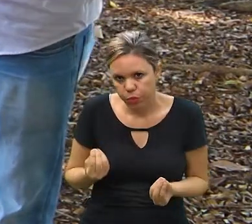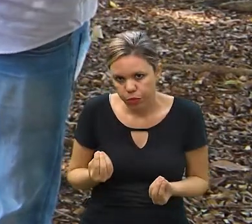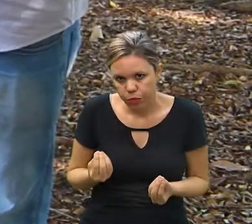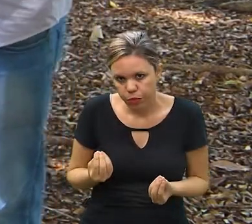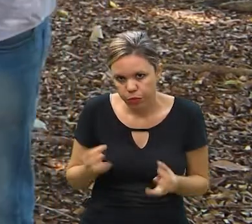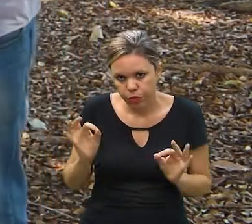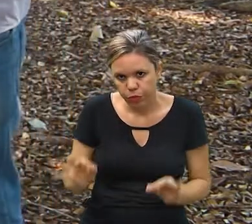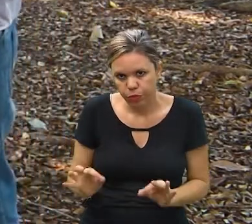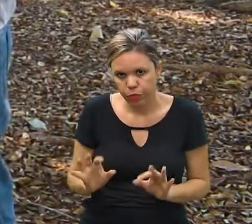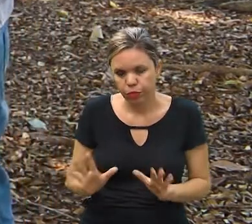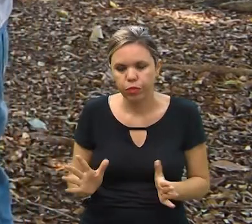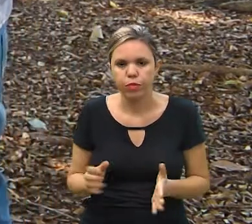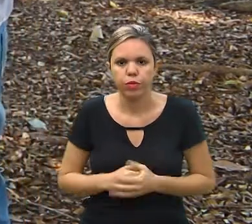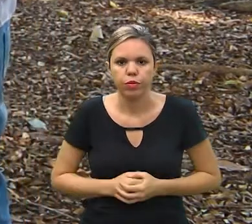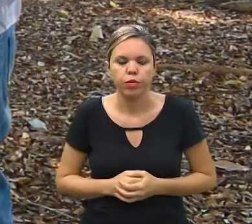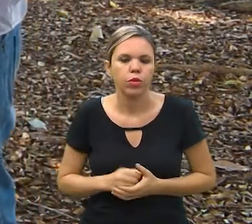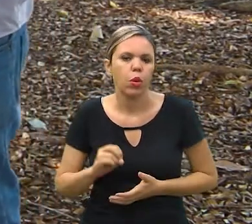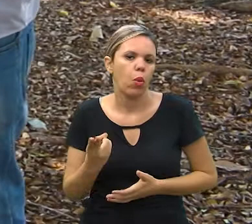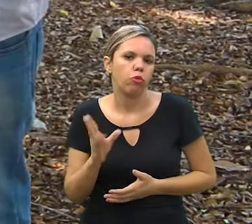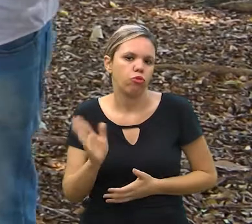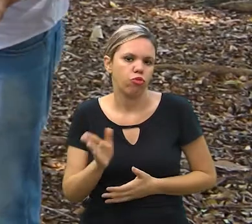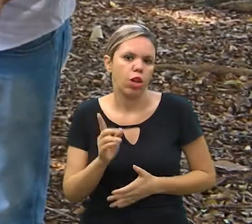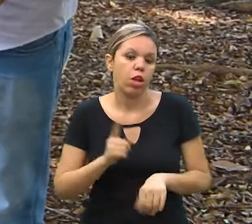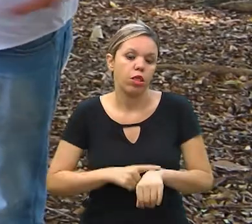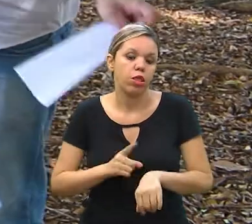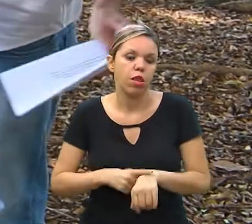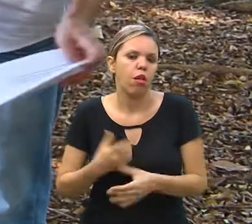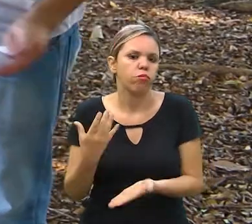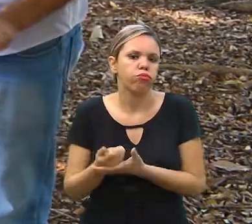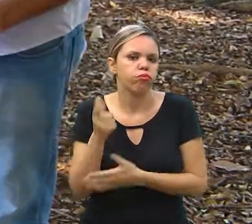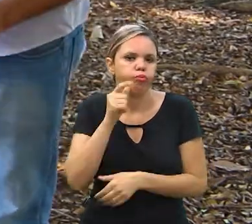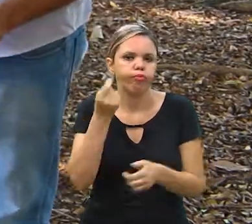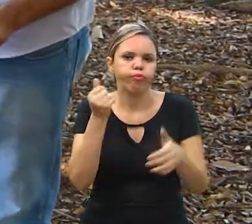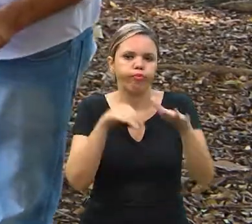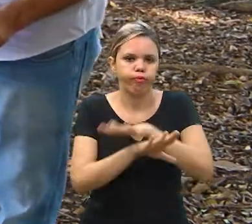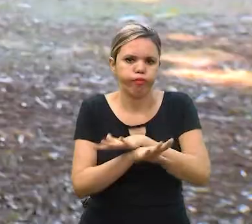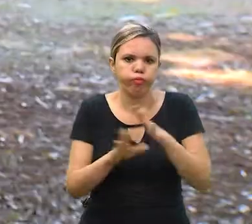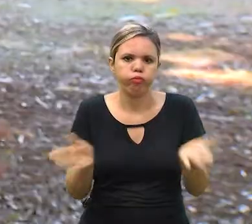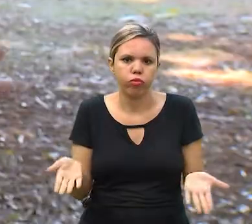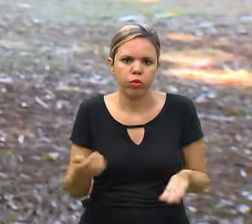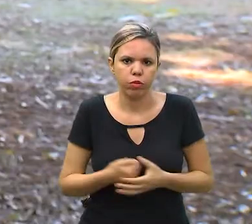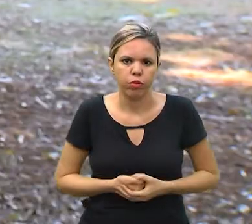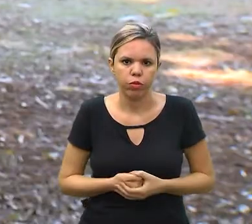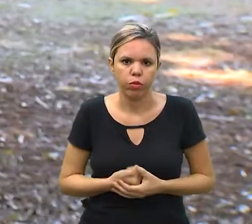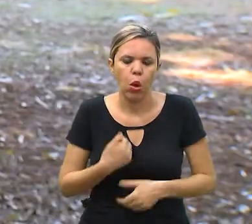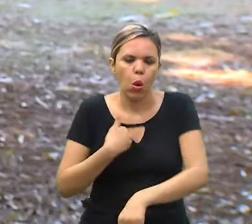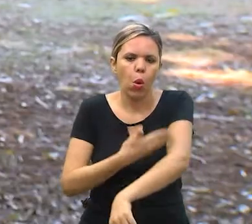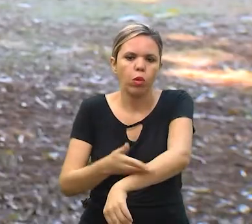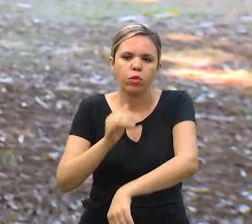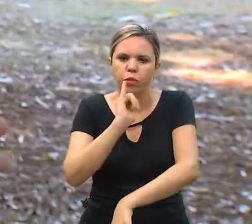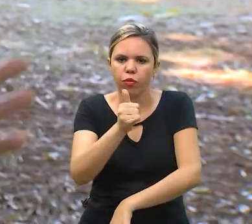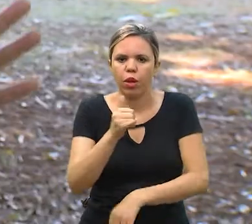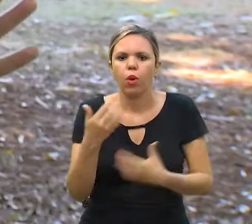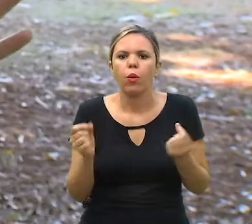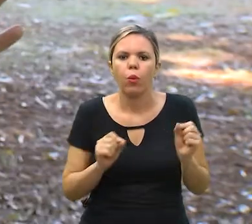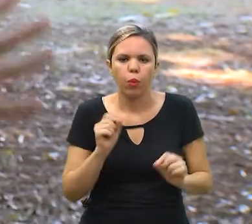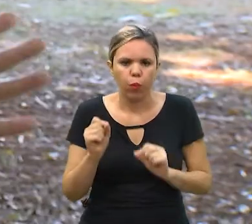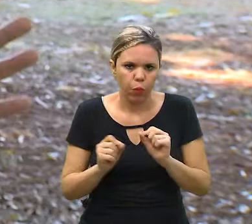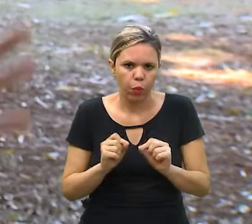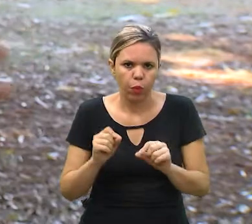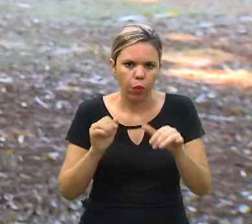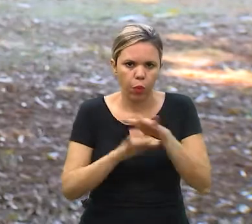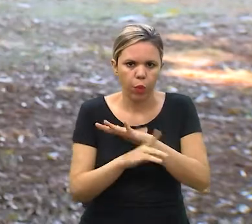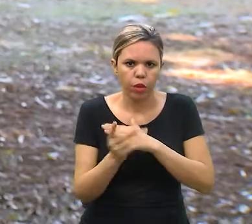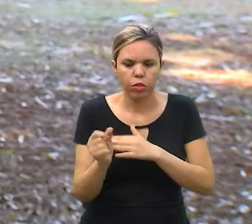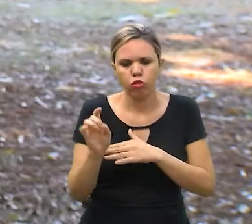O correto seria isso ou já na hora que pegar já guardar alguma coisa? Perfeito. Eu costumo falar o seguinte, Rubens, quem